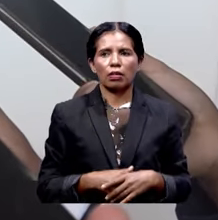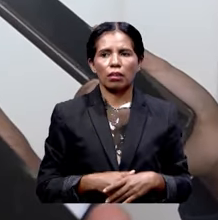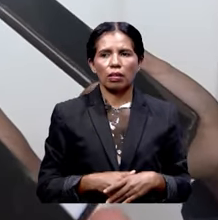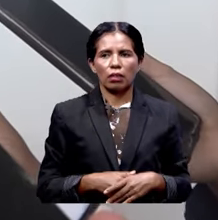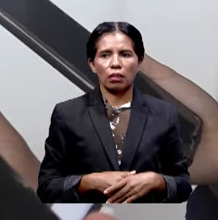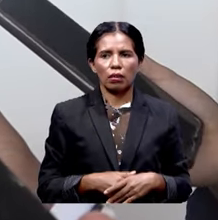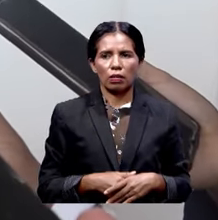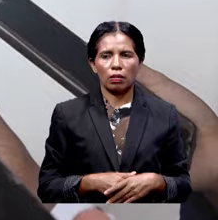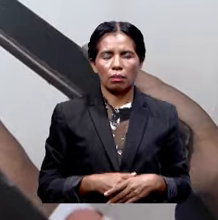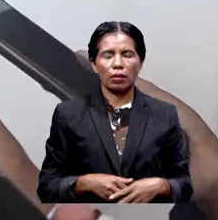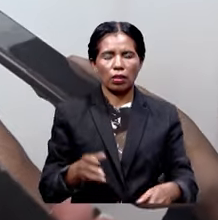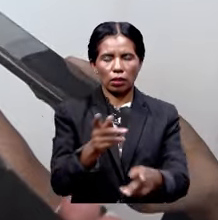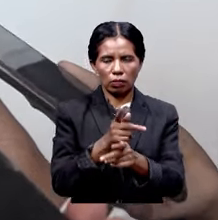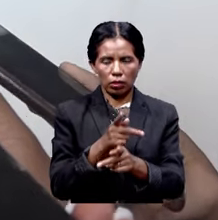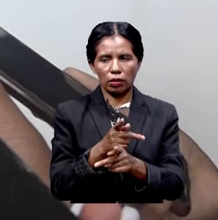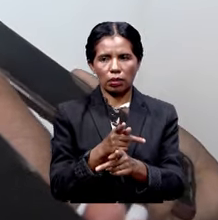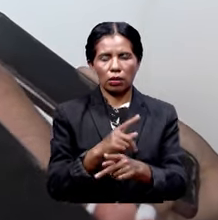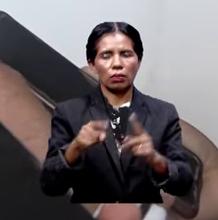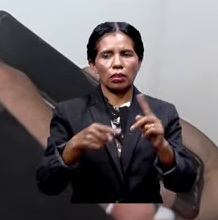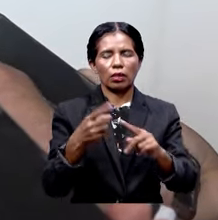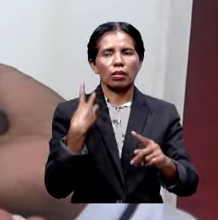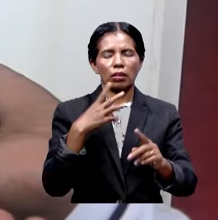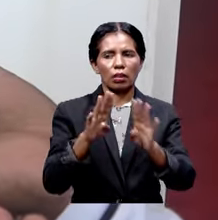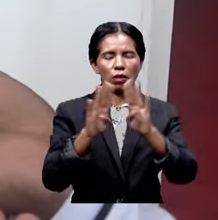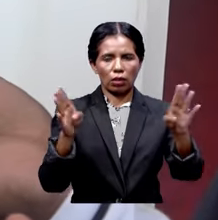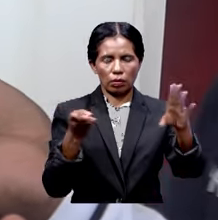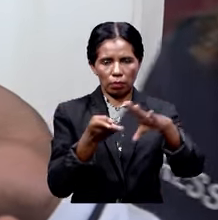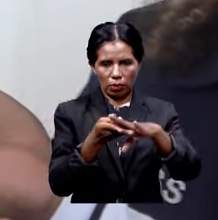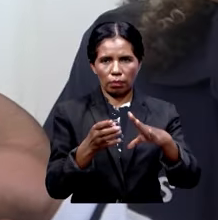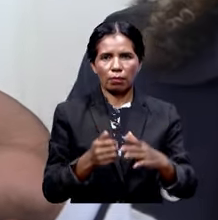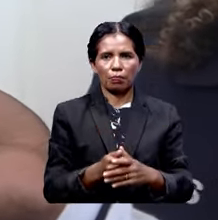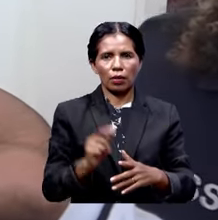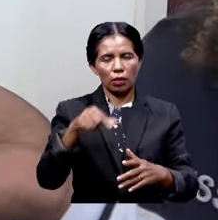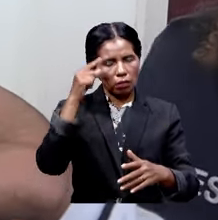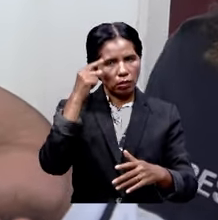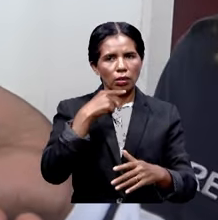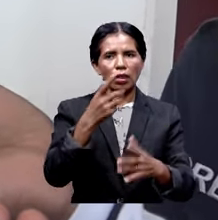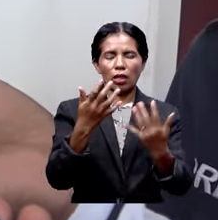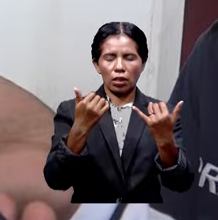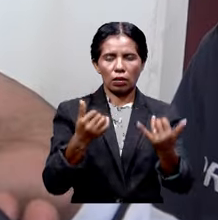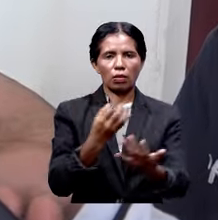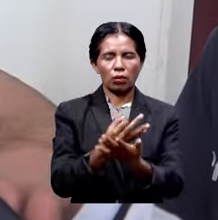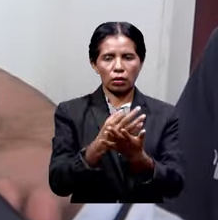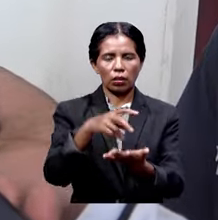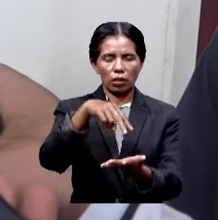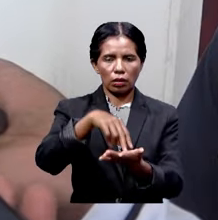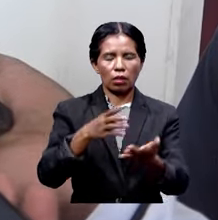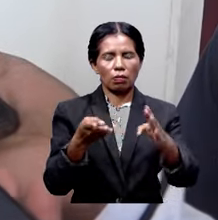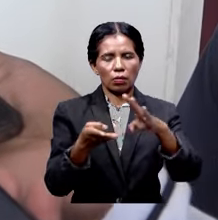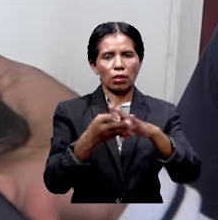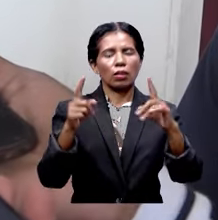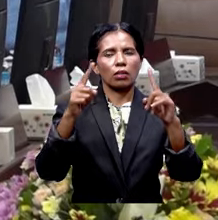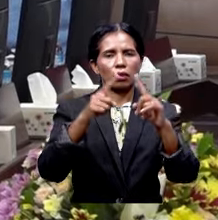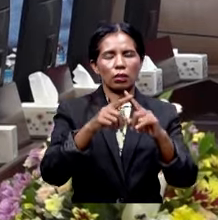e ver seguro, né? Mas ir está o que banco. Governante ne explica da daune fundo satu hari banku to ona